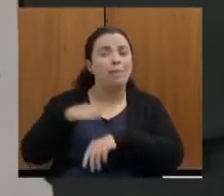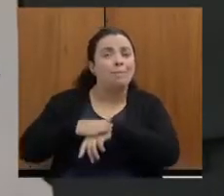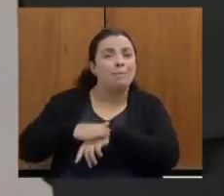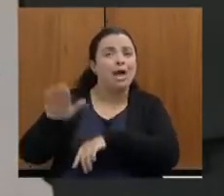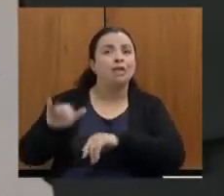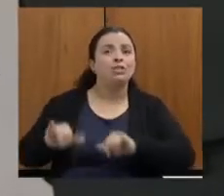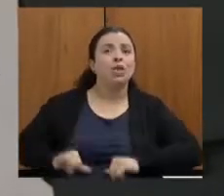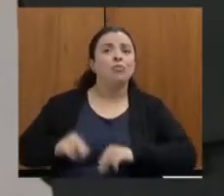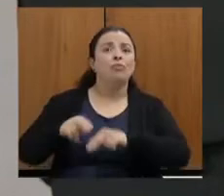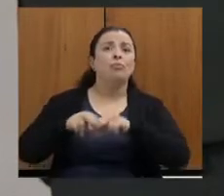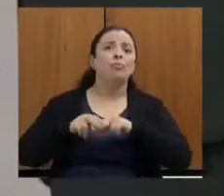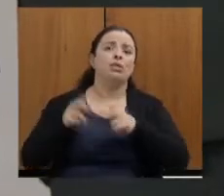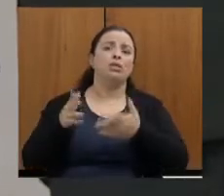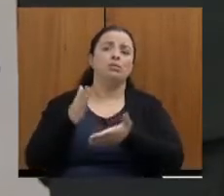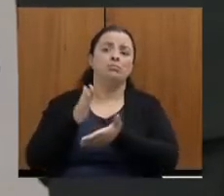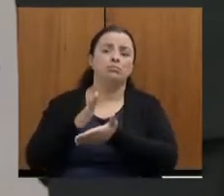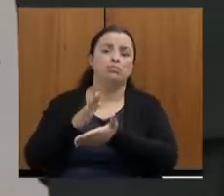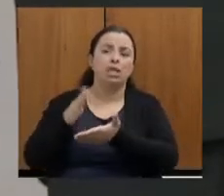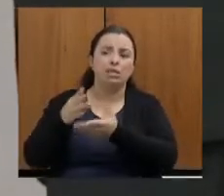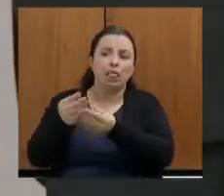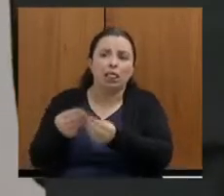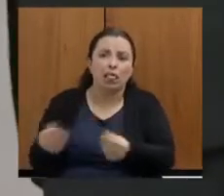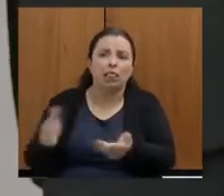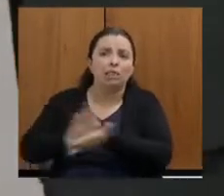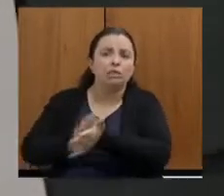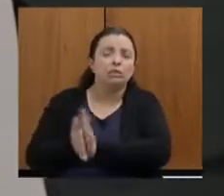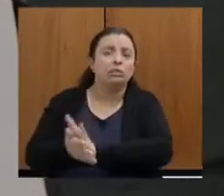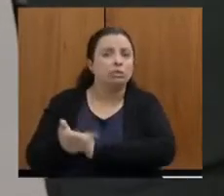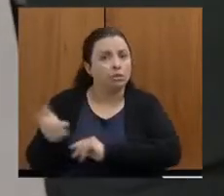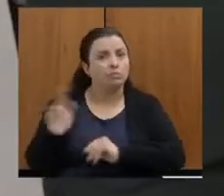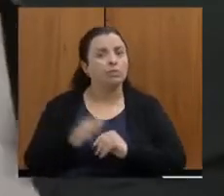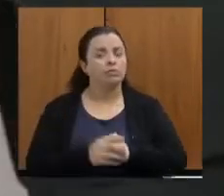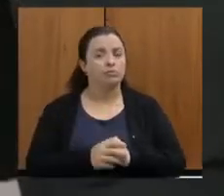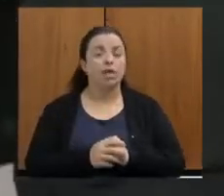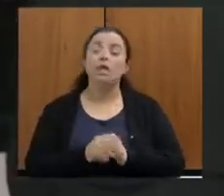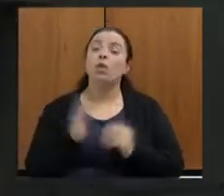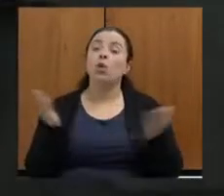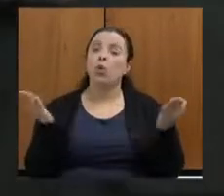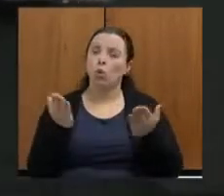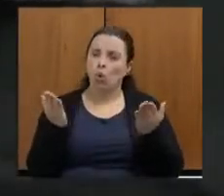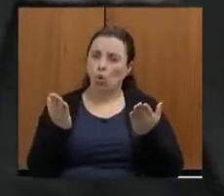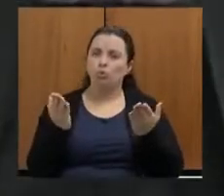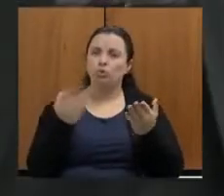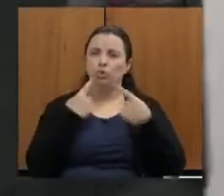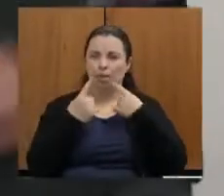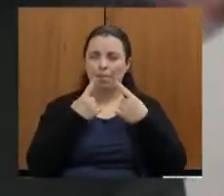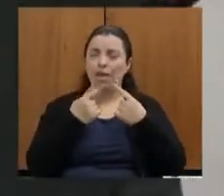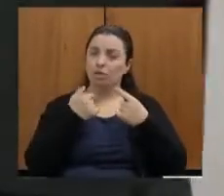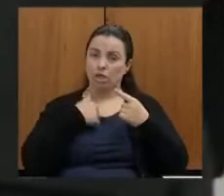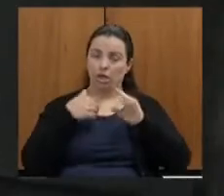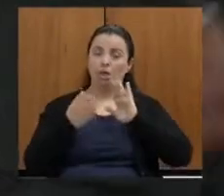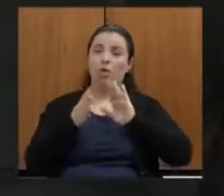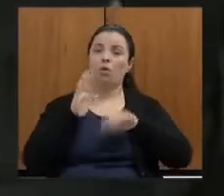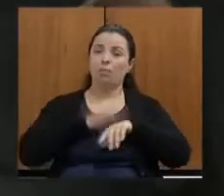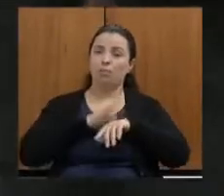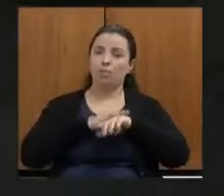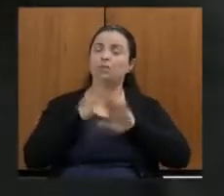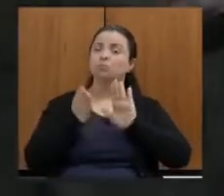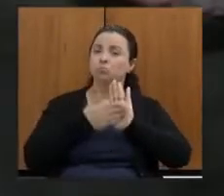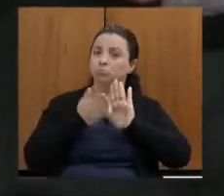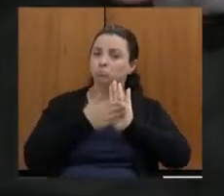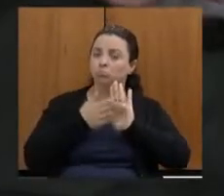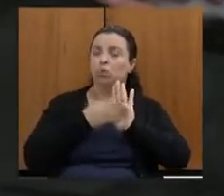é o nosso objetivo com este debate público que foi proposto por mim aqui na comissão de administração